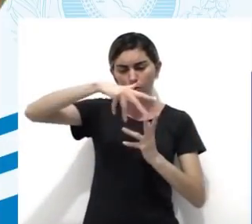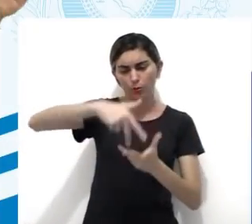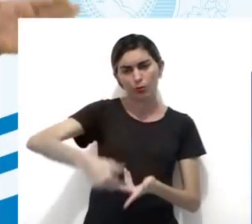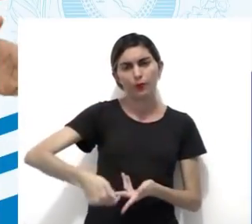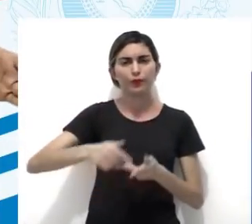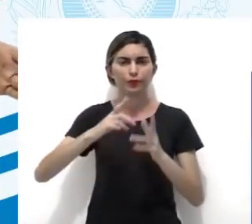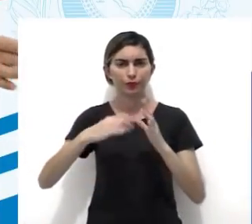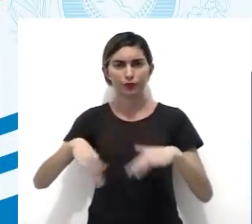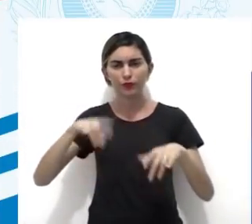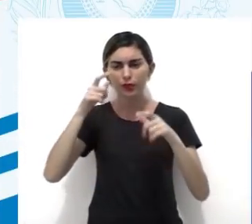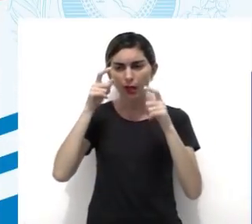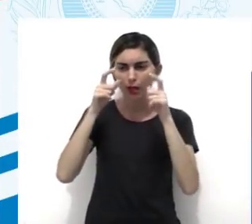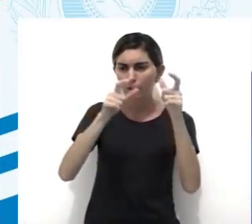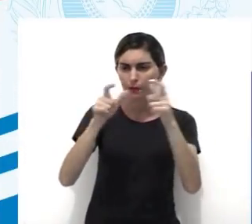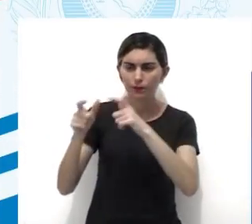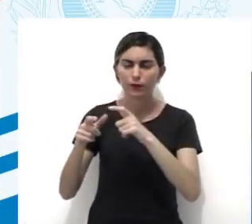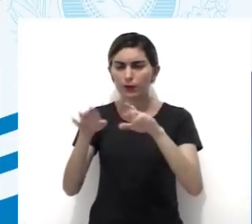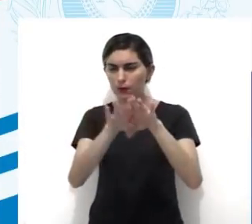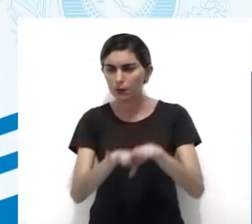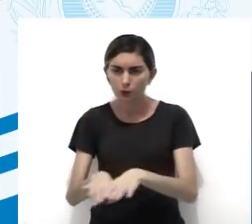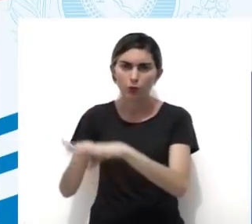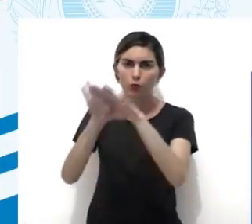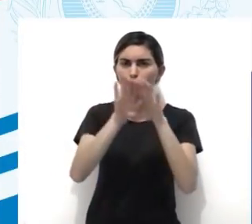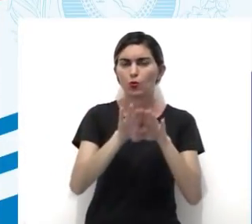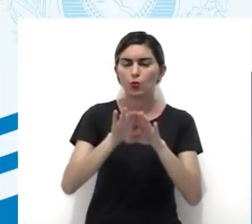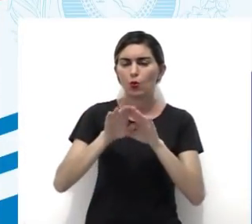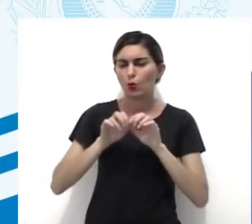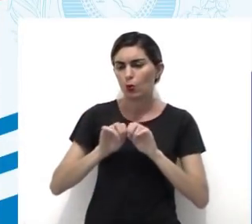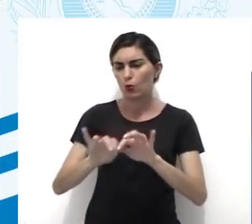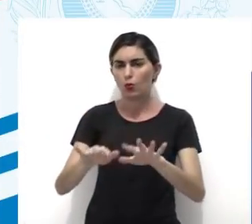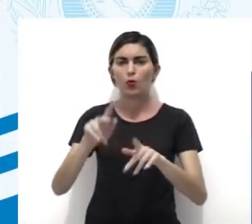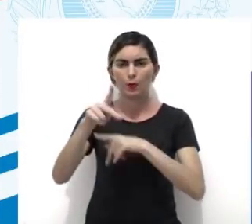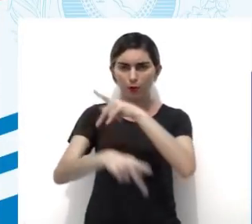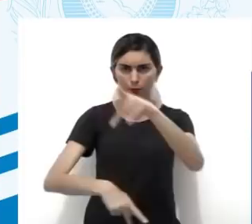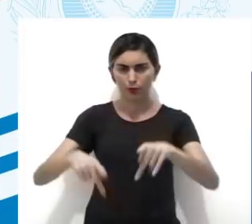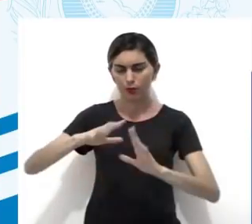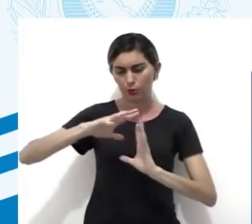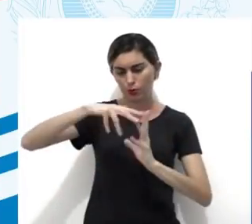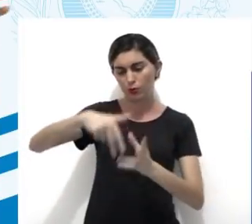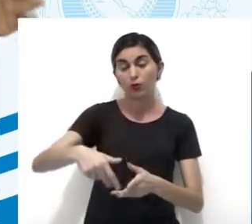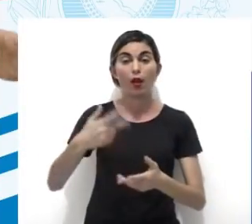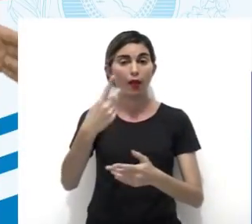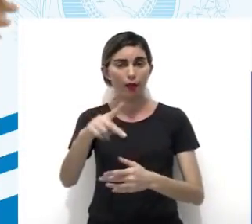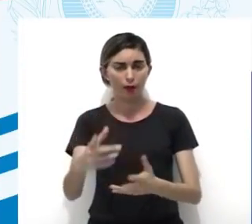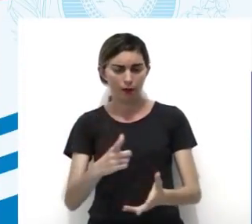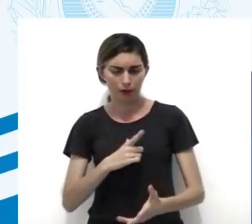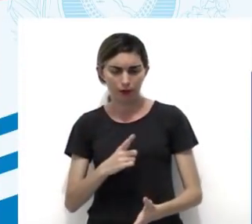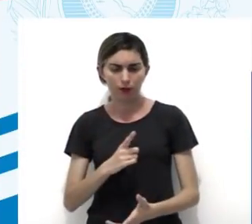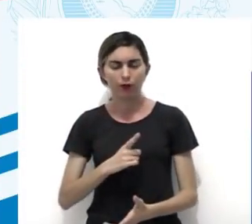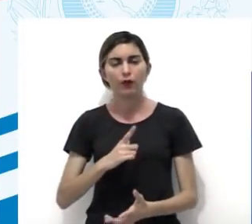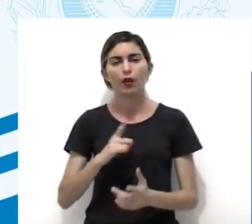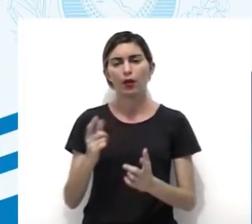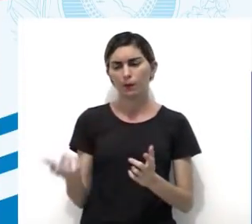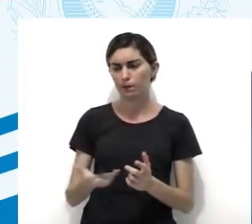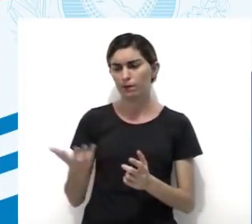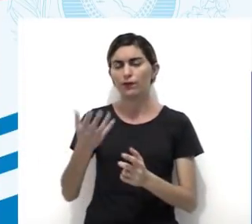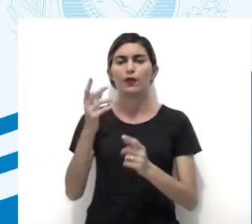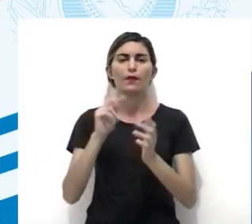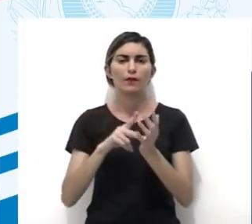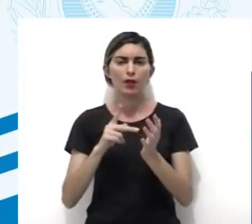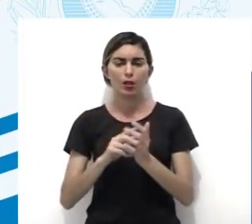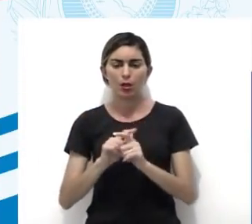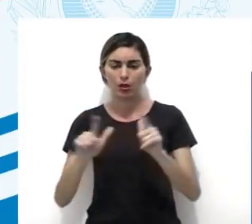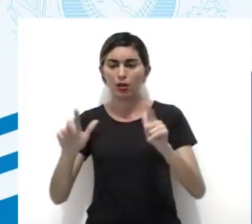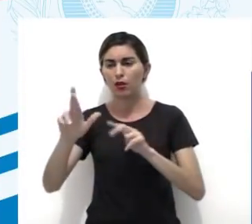apesar de ambicionar igualar, homogeneizar a população mundial, ela tem produzido, na verdade,